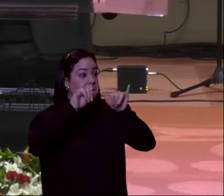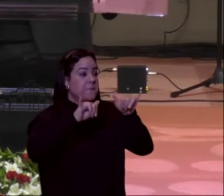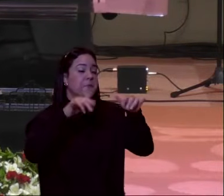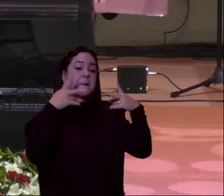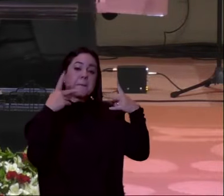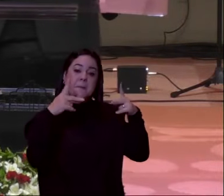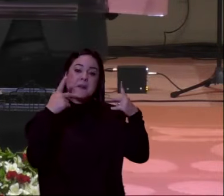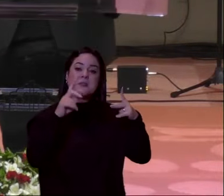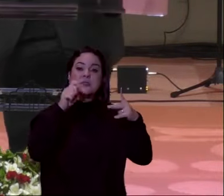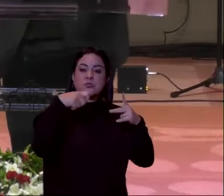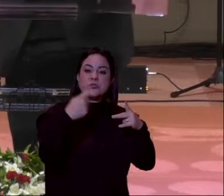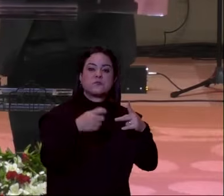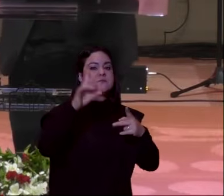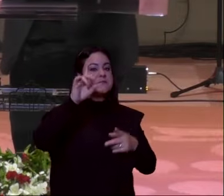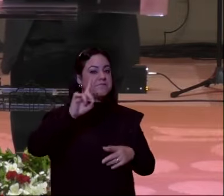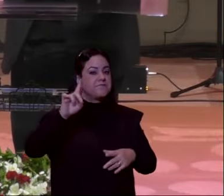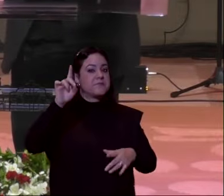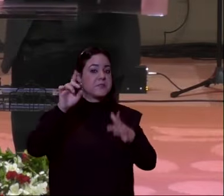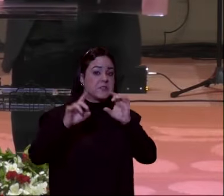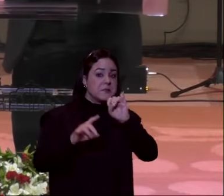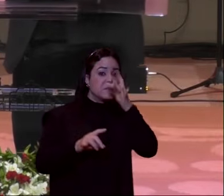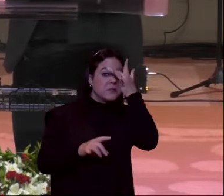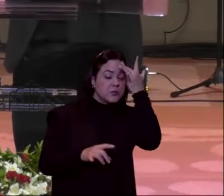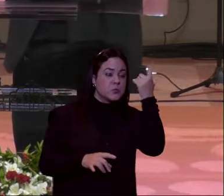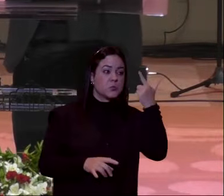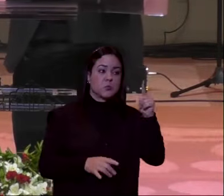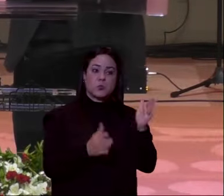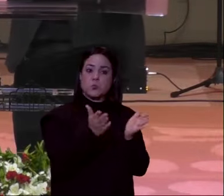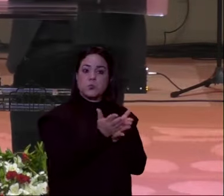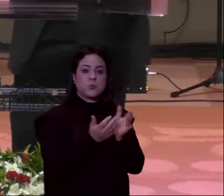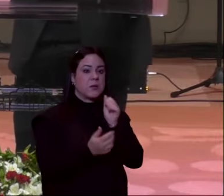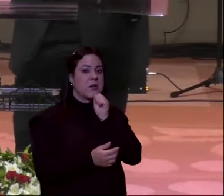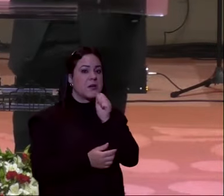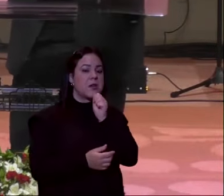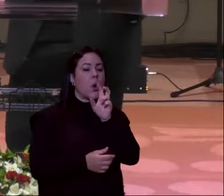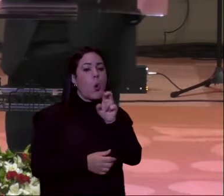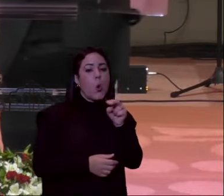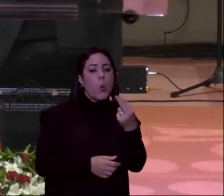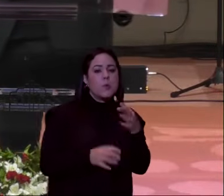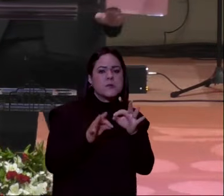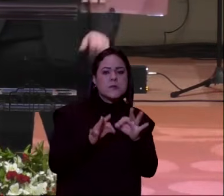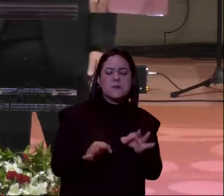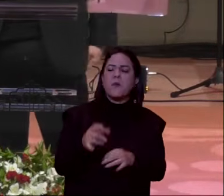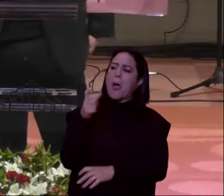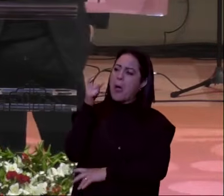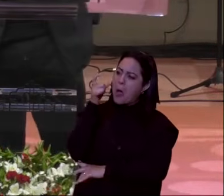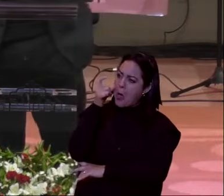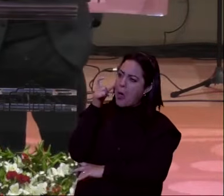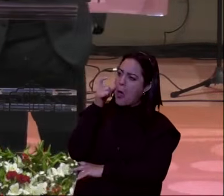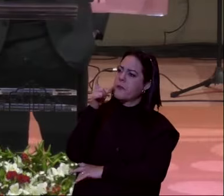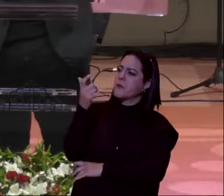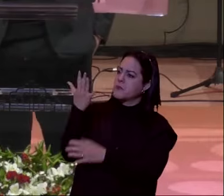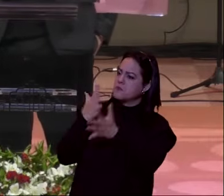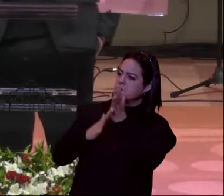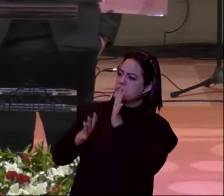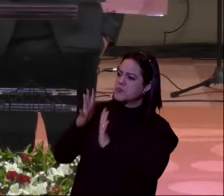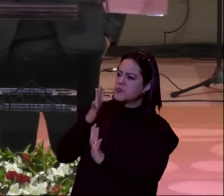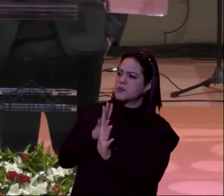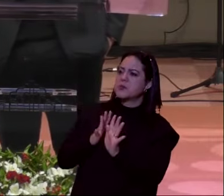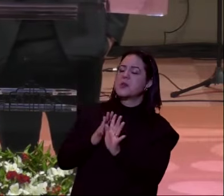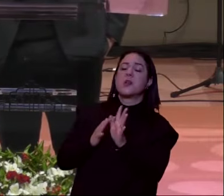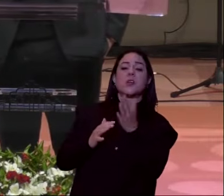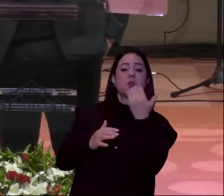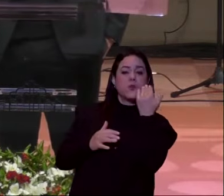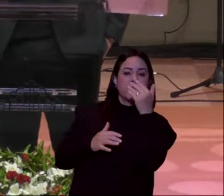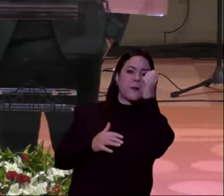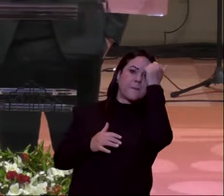mensagem de Deus e entrar ali um descrente ou alguém que seja simples, ele vai ouvir o que vocês estão dizendo e se convencer